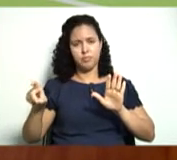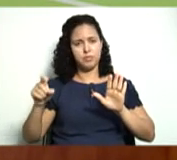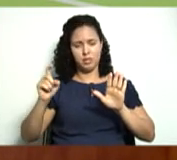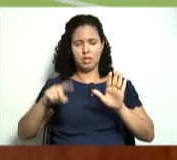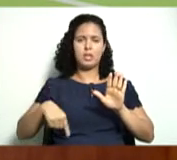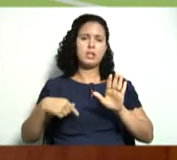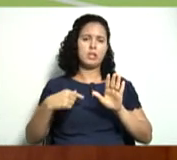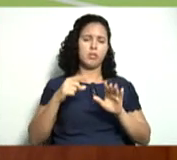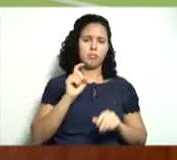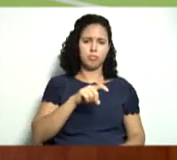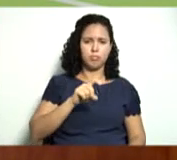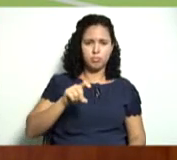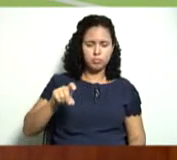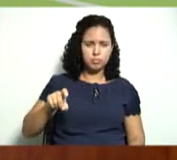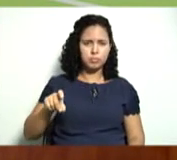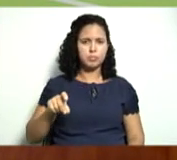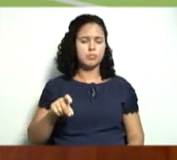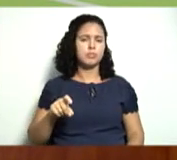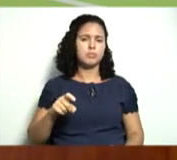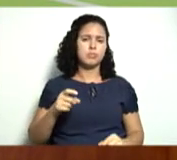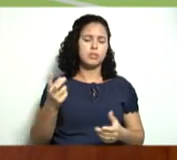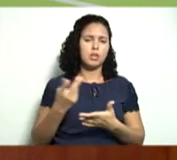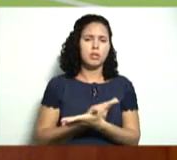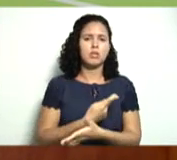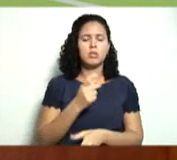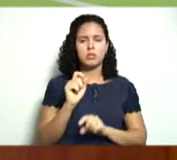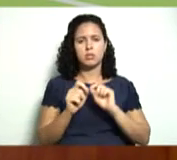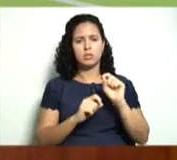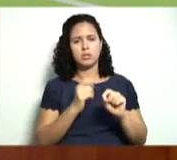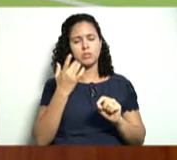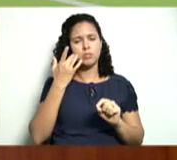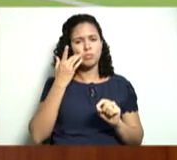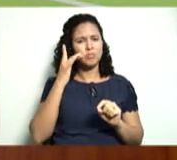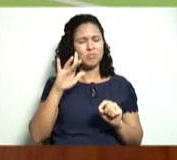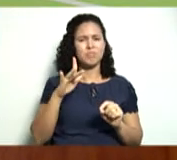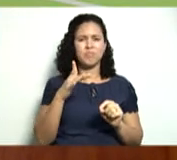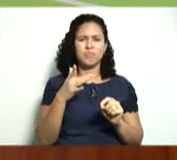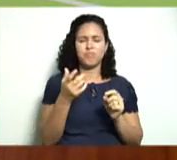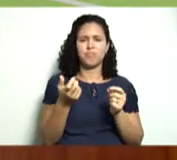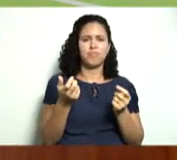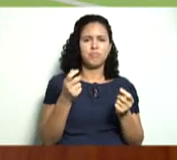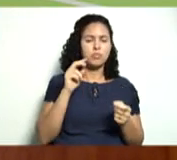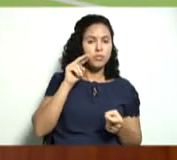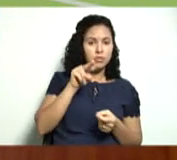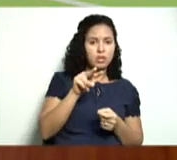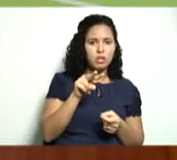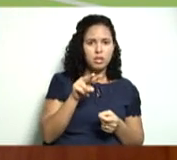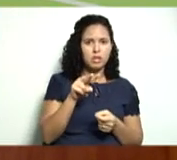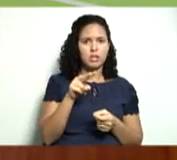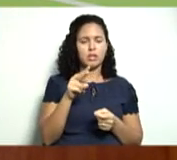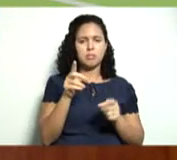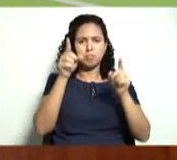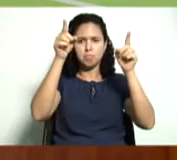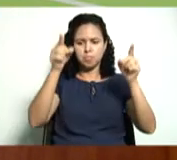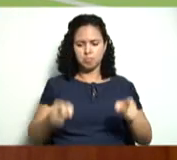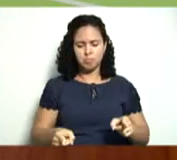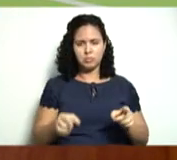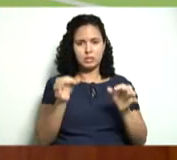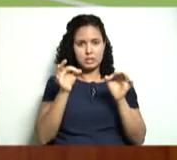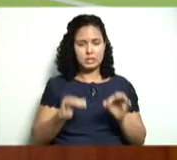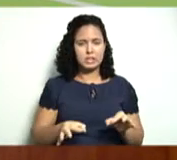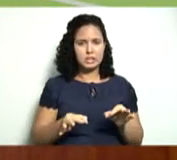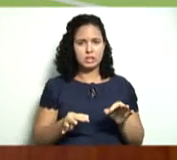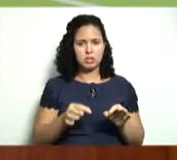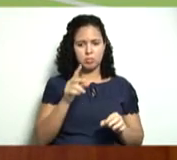correspondente ao ponto e aí o que acontece não sai não fica com efeito de alinhamento correto o professor quando foi